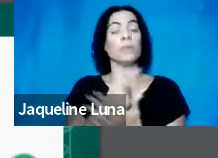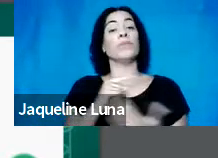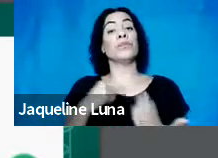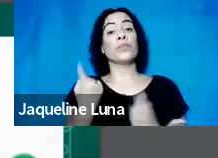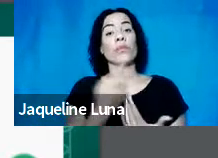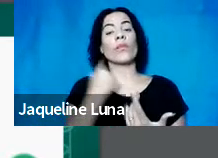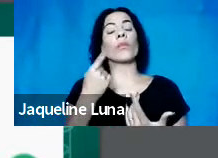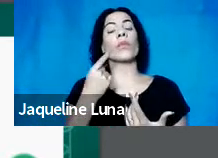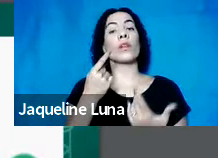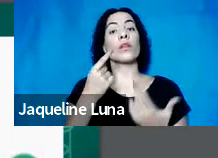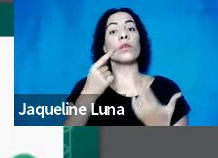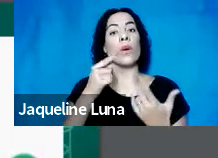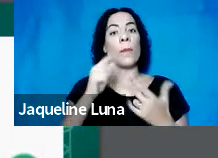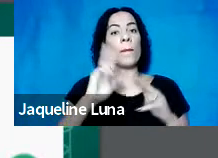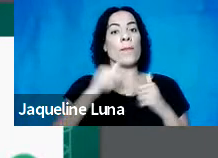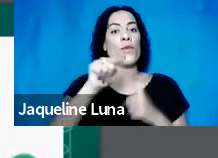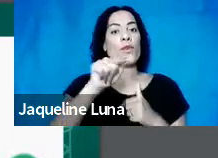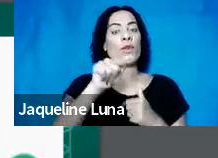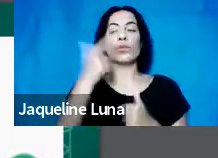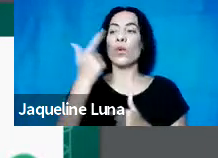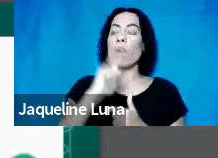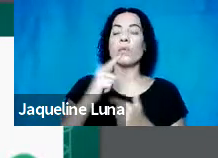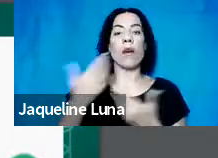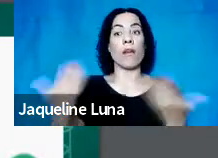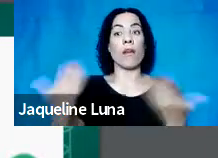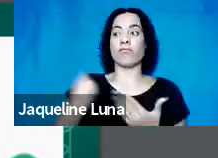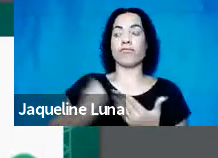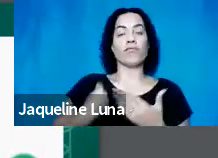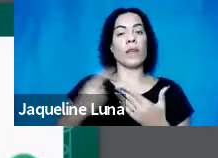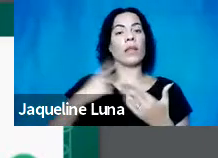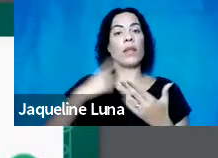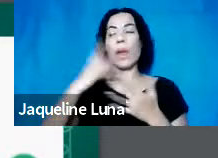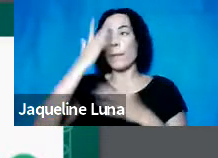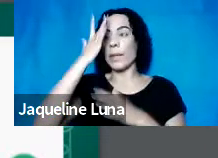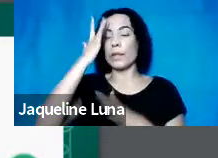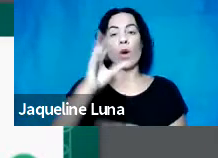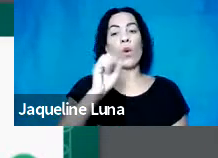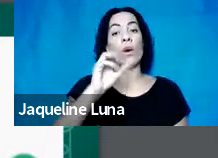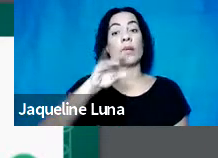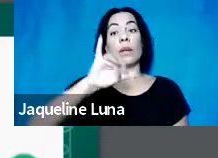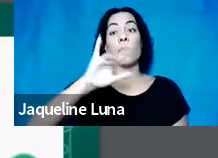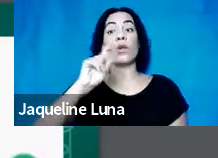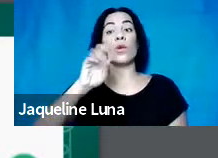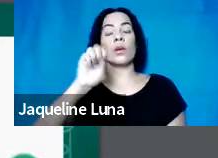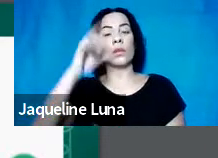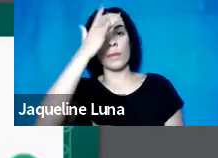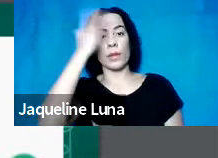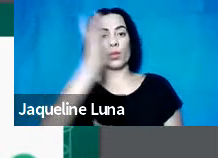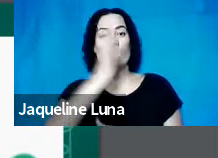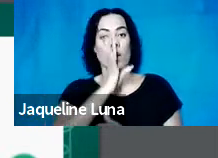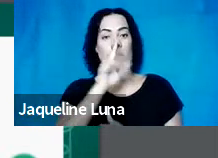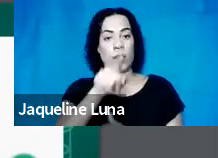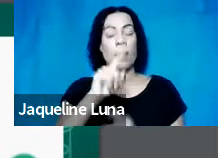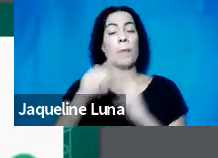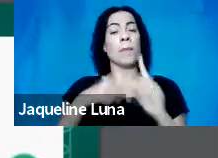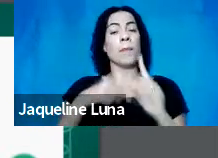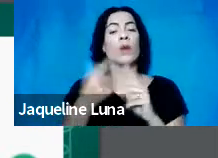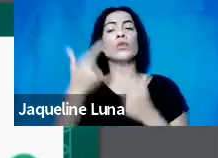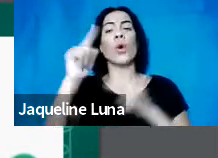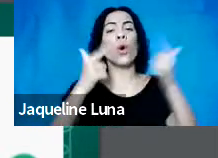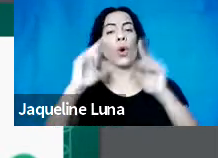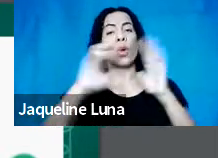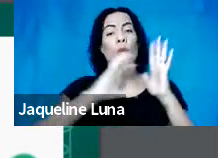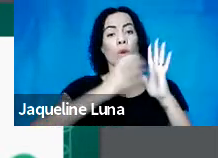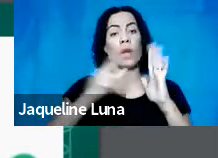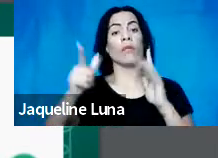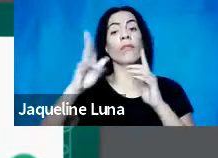com isso, consegue atualmente ter um alcance potencial de 80 milhões de pessoas. Somando com outros canais que estão avaliando o